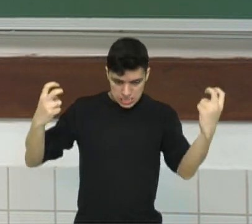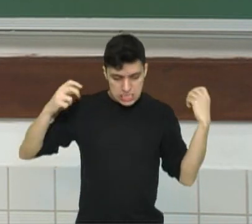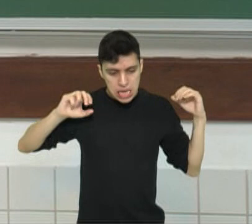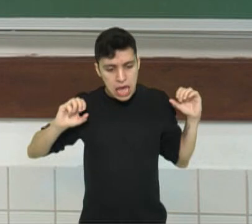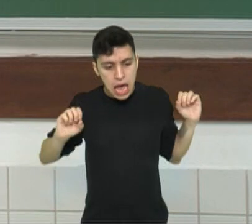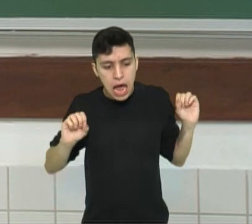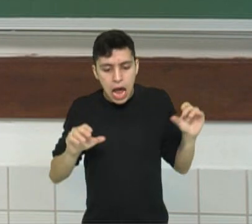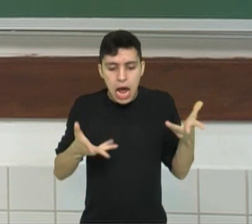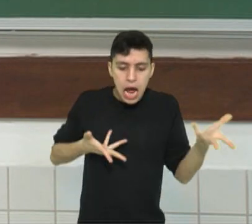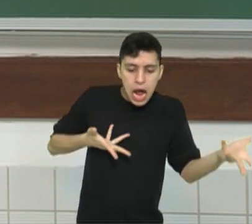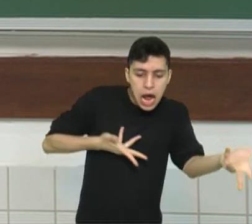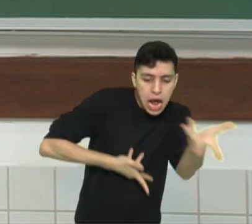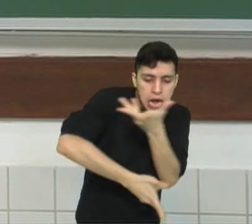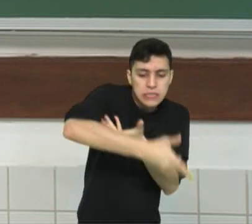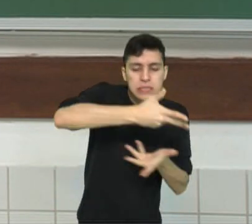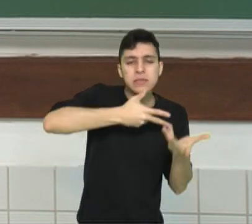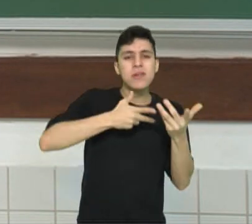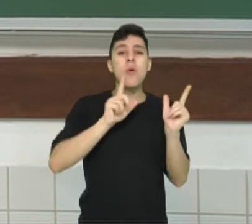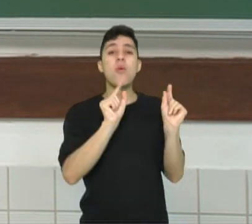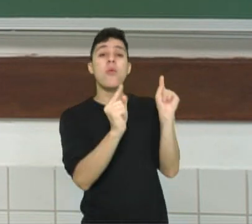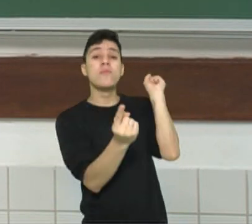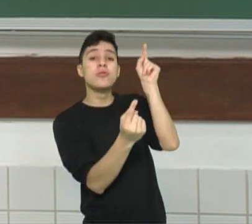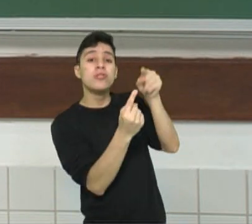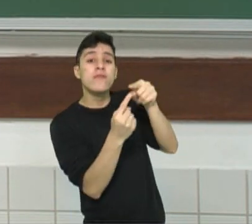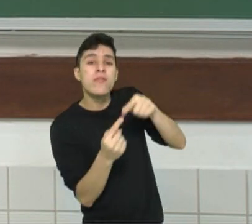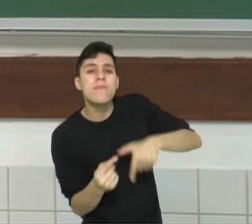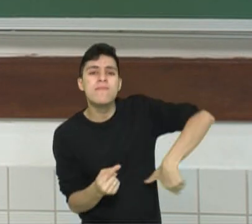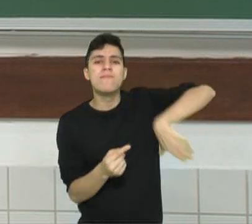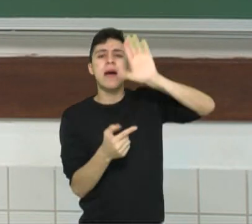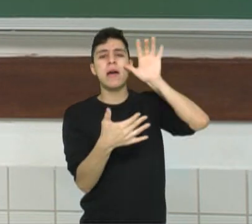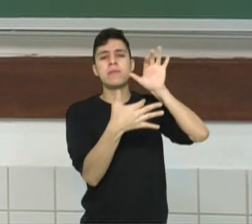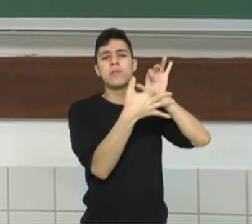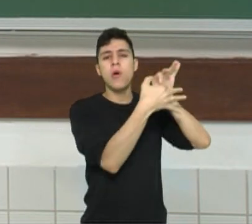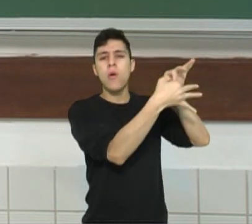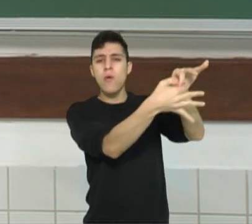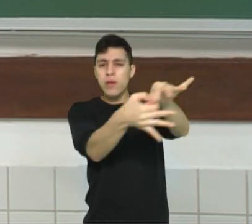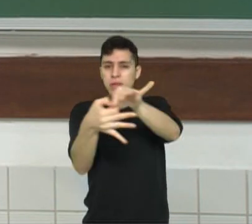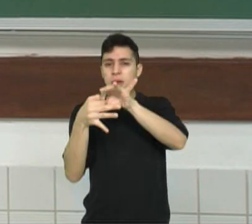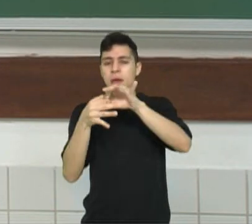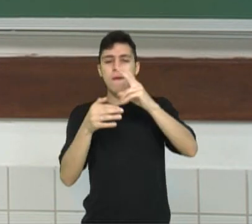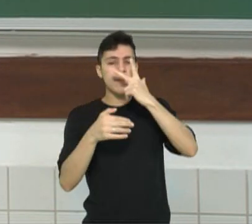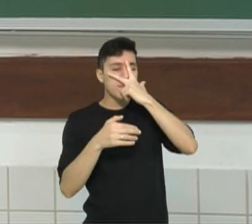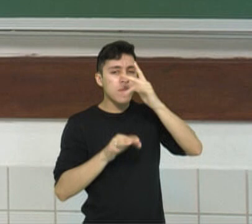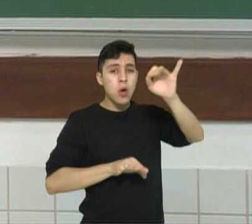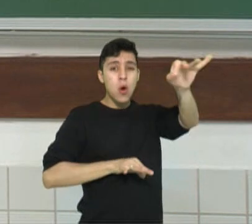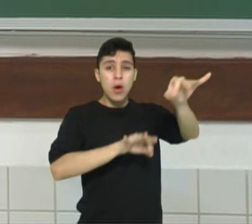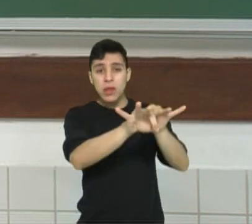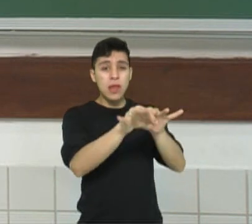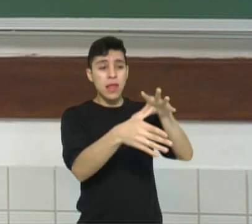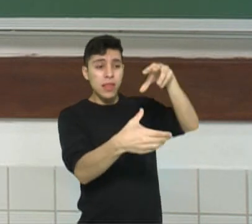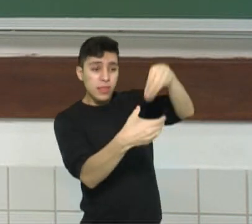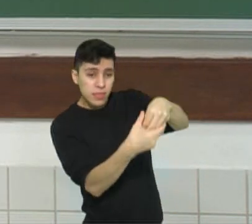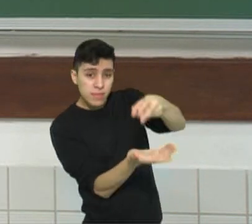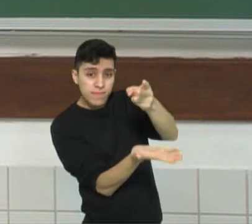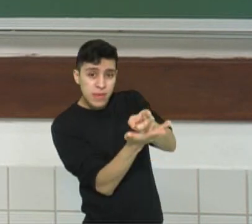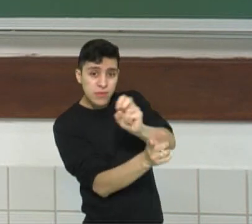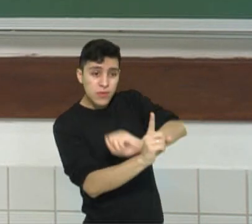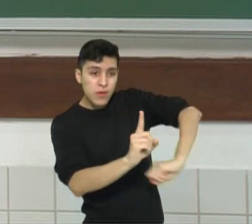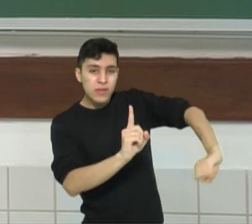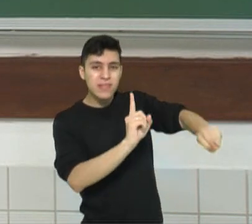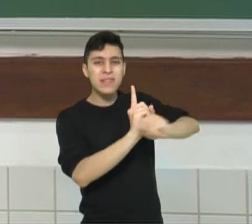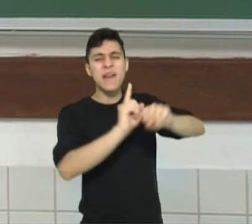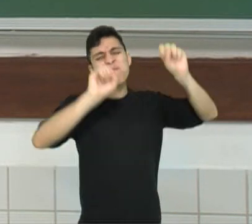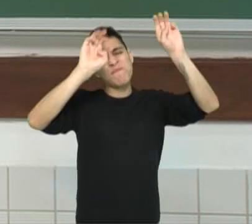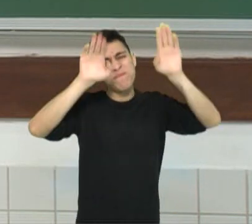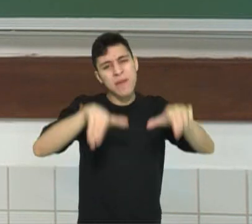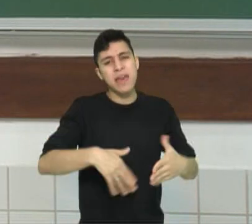era para tentar manter a maior ordem, a maior organização que existia dentro daquela sociedade, o viver bem,